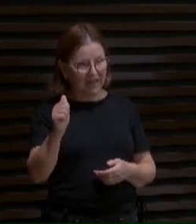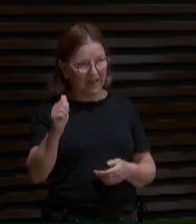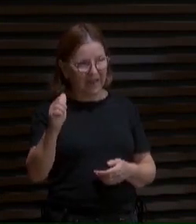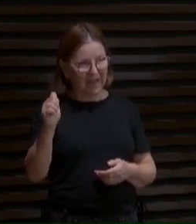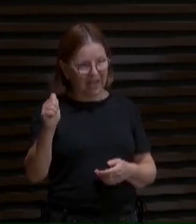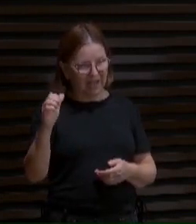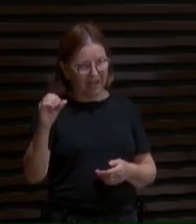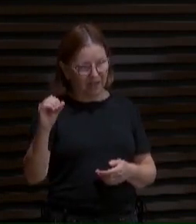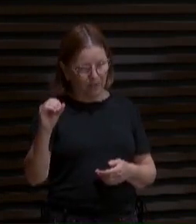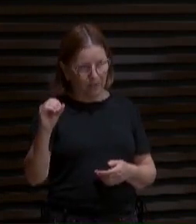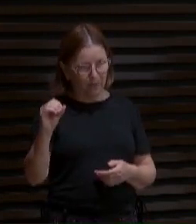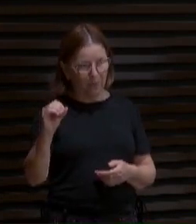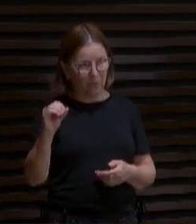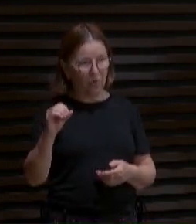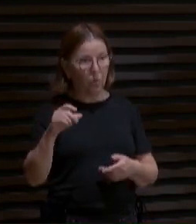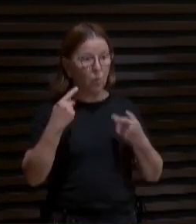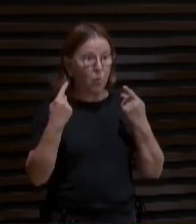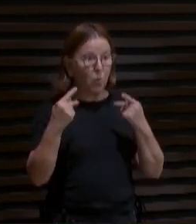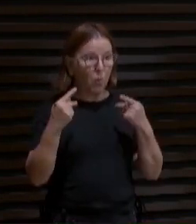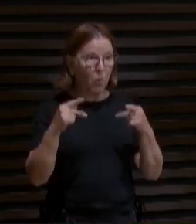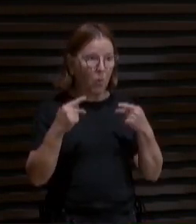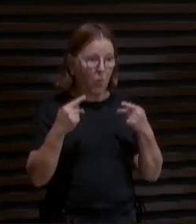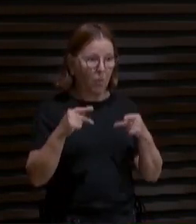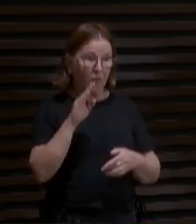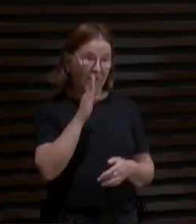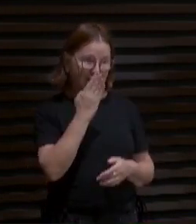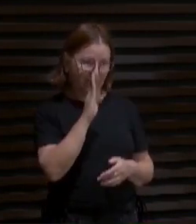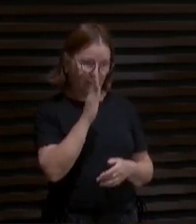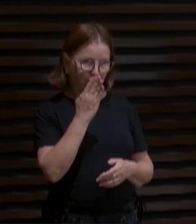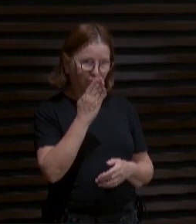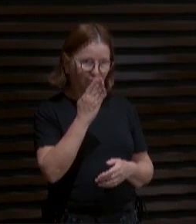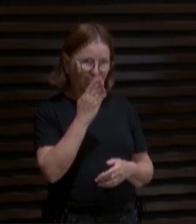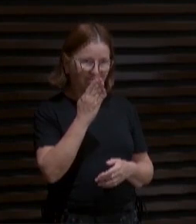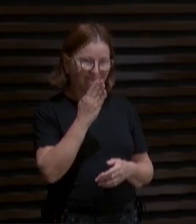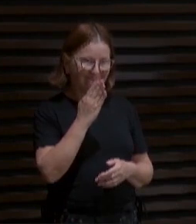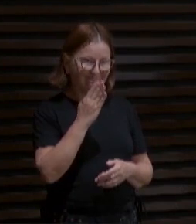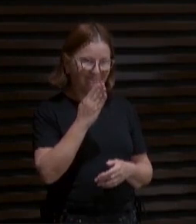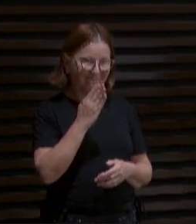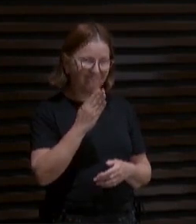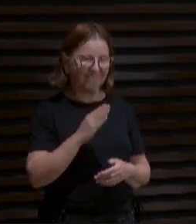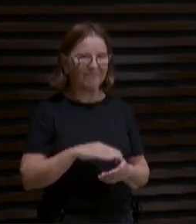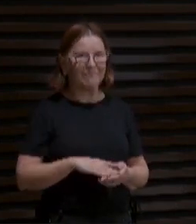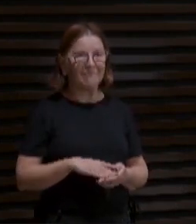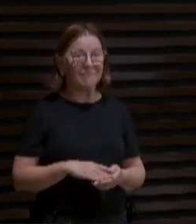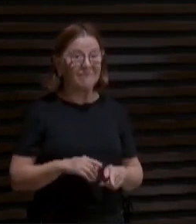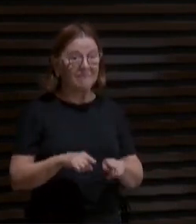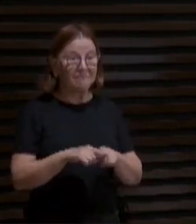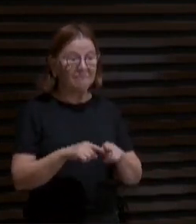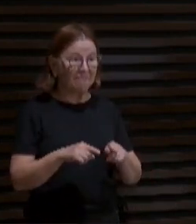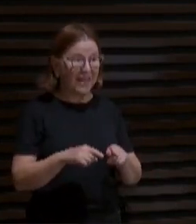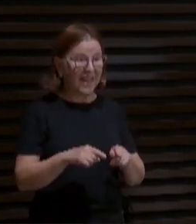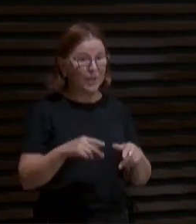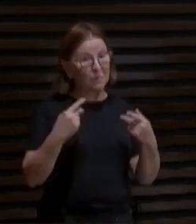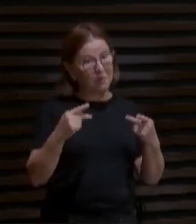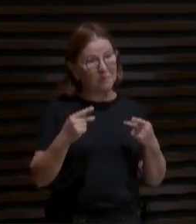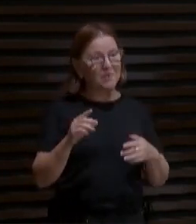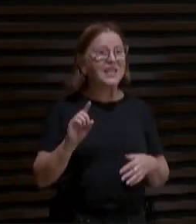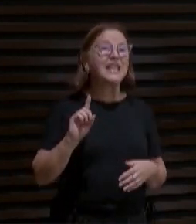profeta falso, um profeta pagão, mas um profeta que Deus